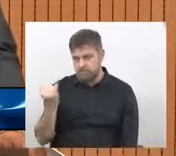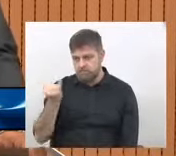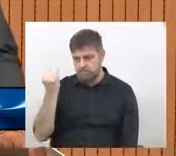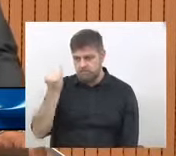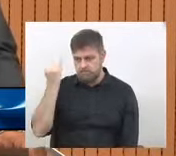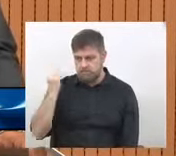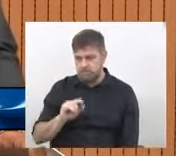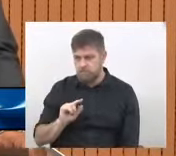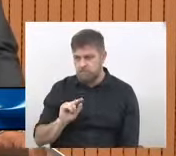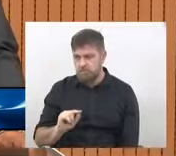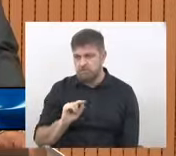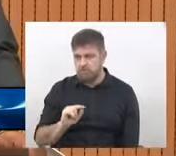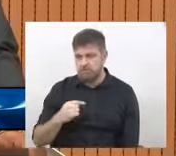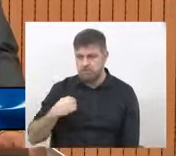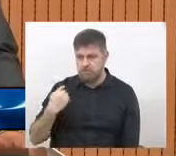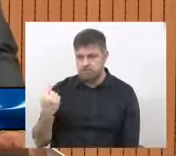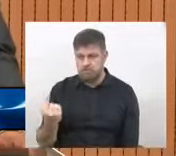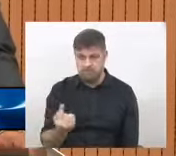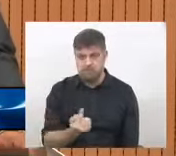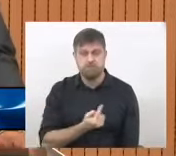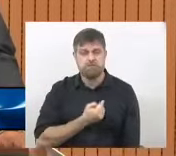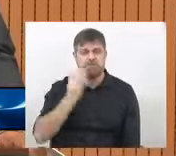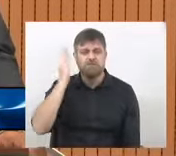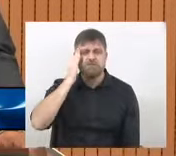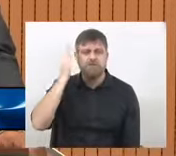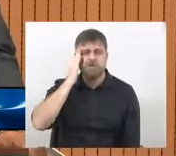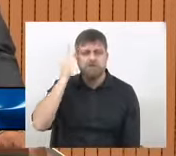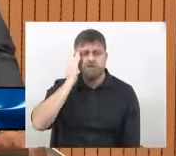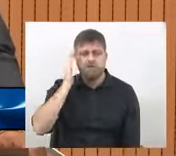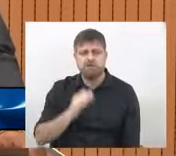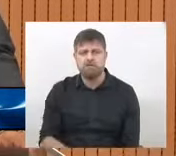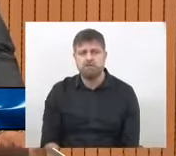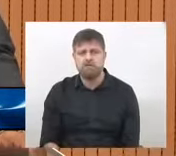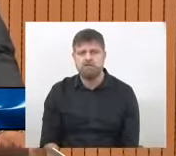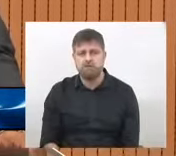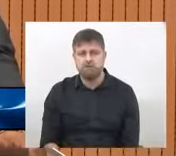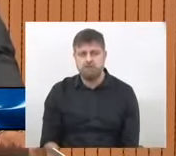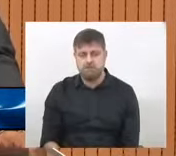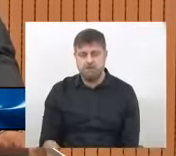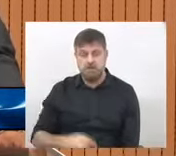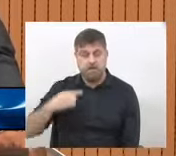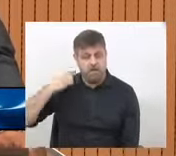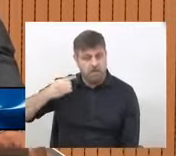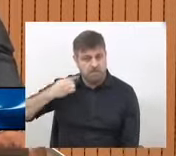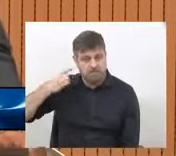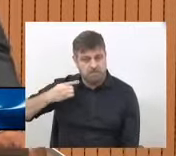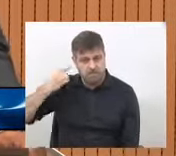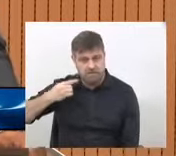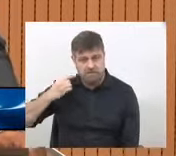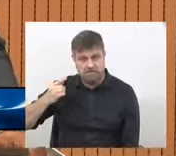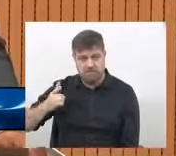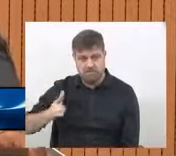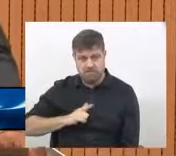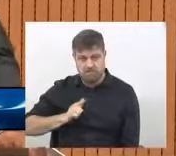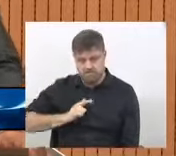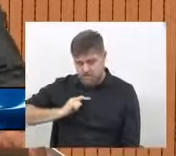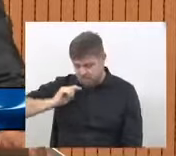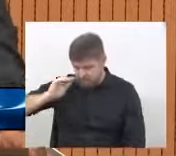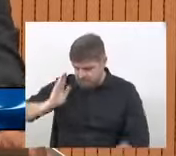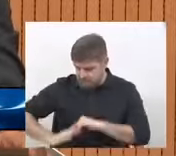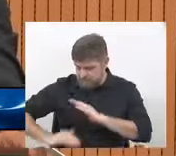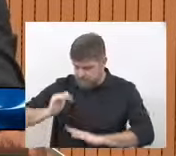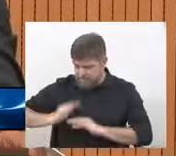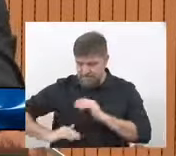né, que nós saibamos que os advogados têm que ser mais ativos